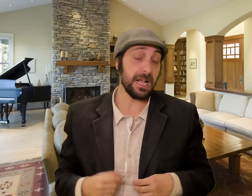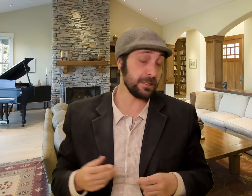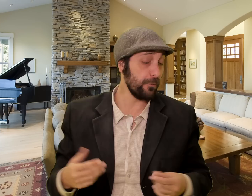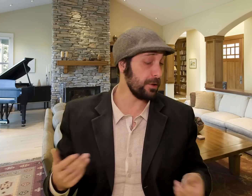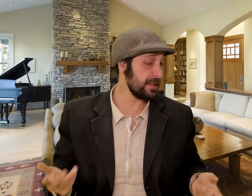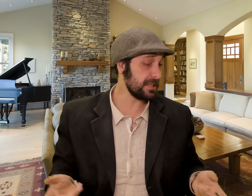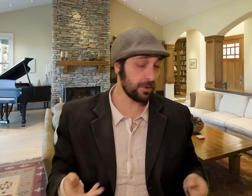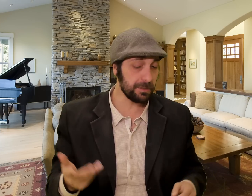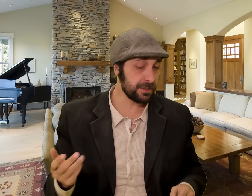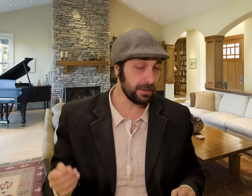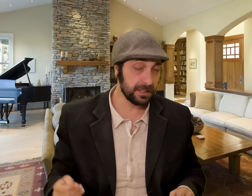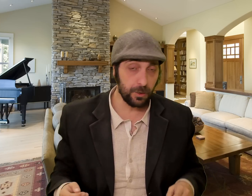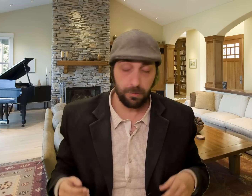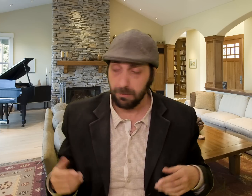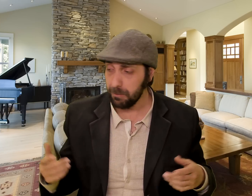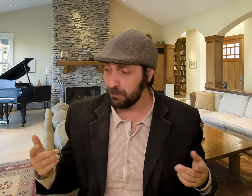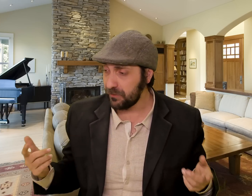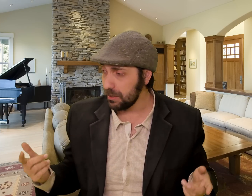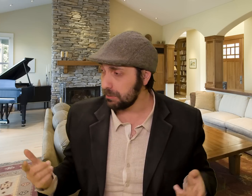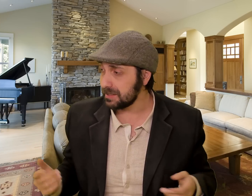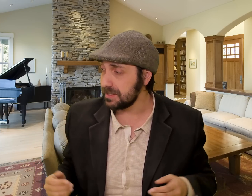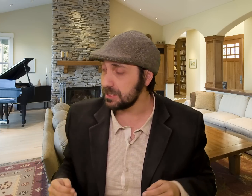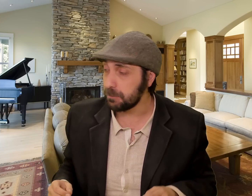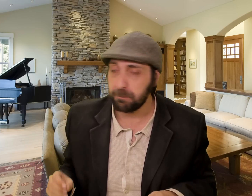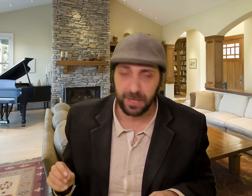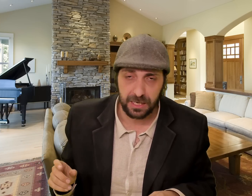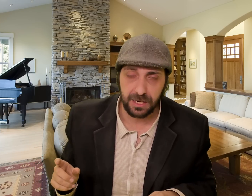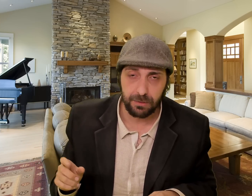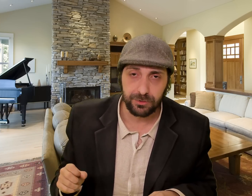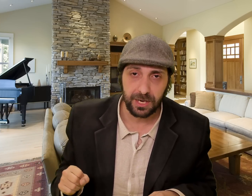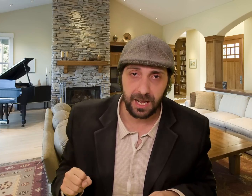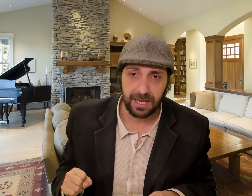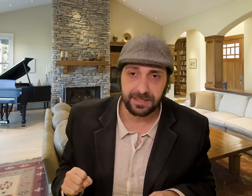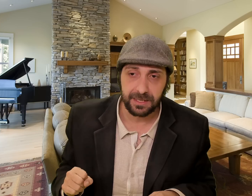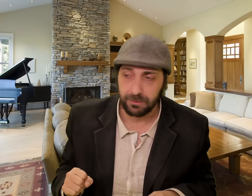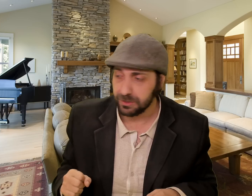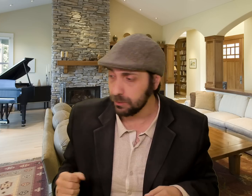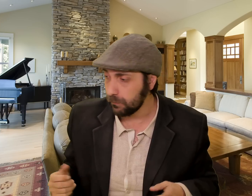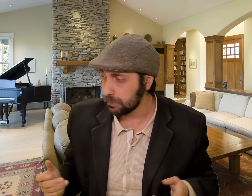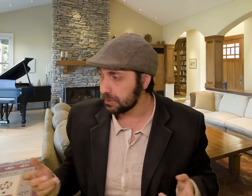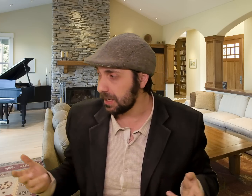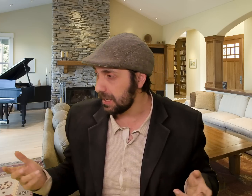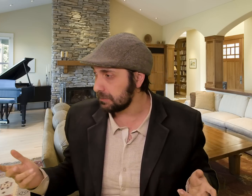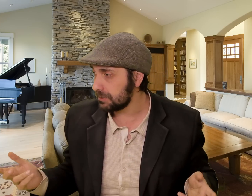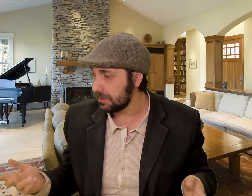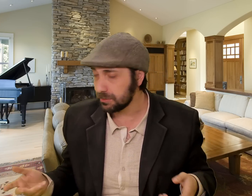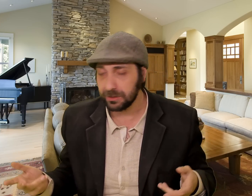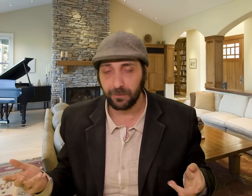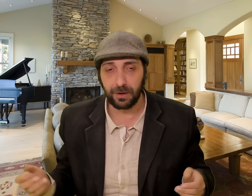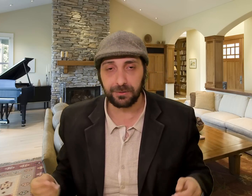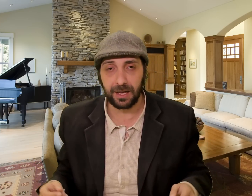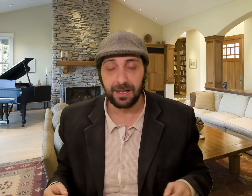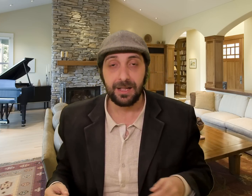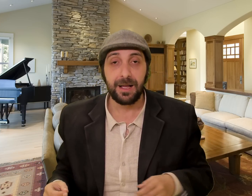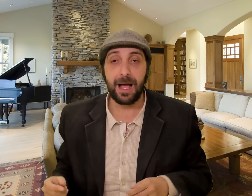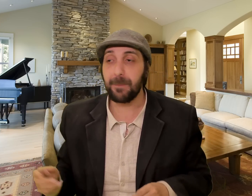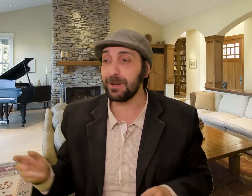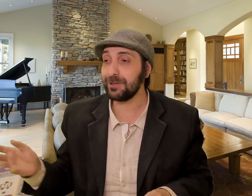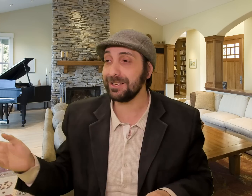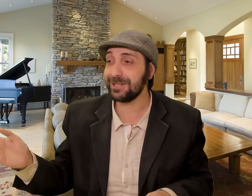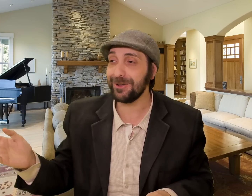se não fosse essa comissão aqui 1,6 bilhão de reais teriam sido Furtado teriam sido